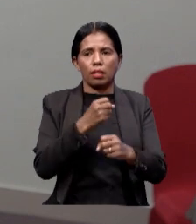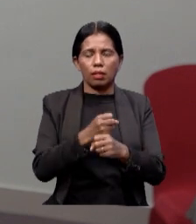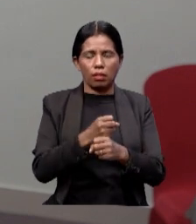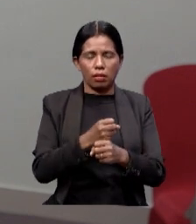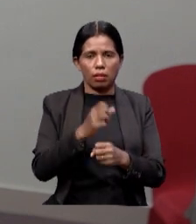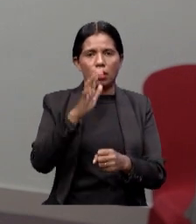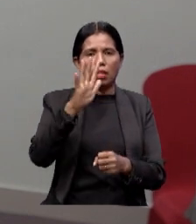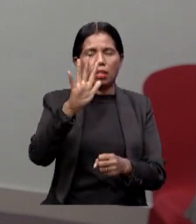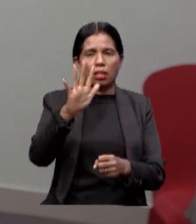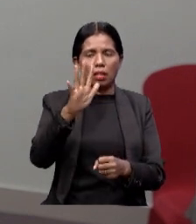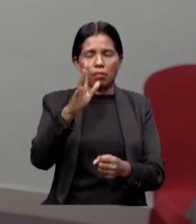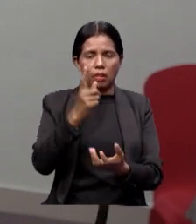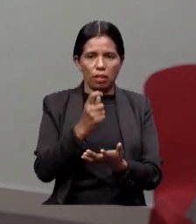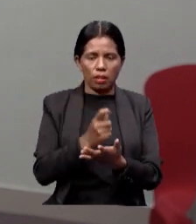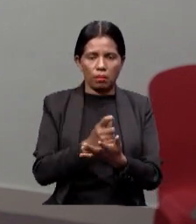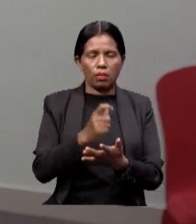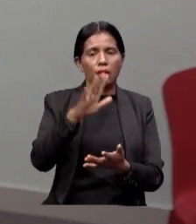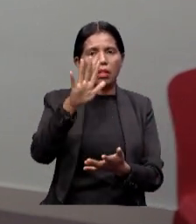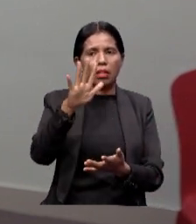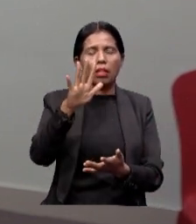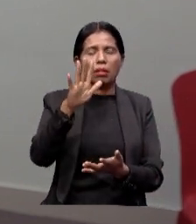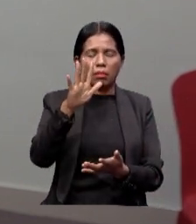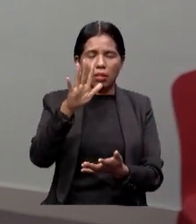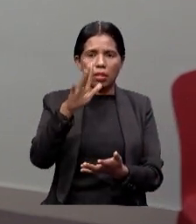1500. 1500 ba